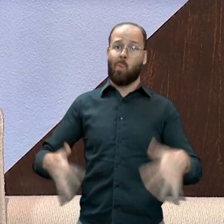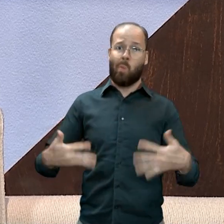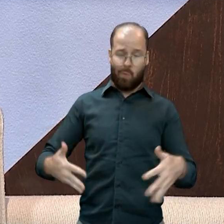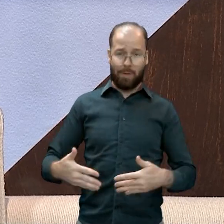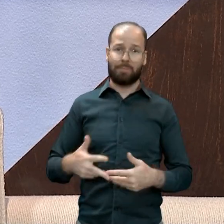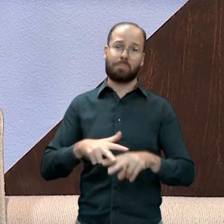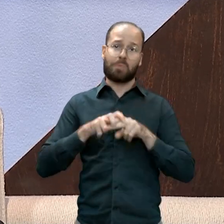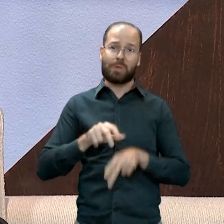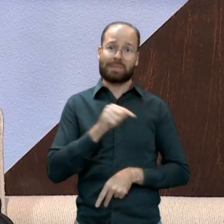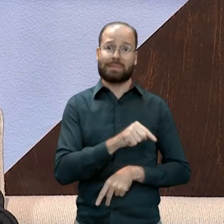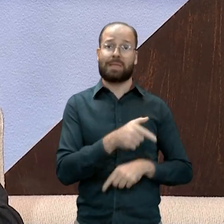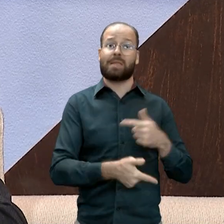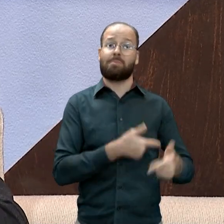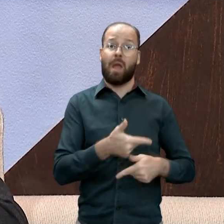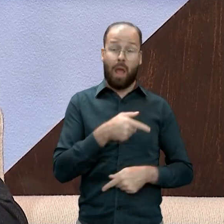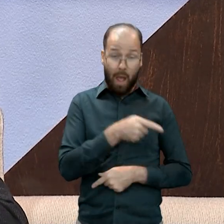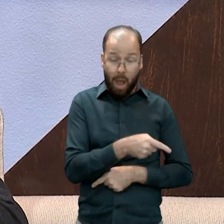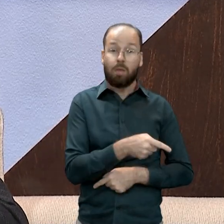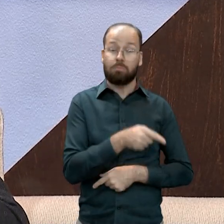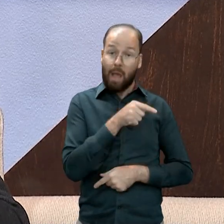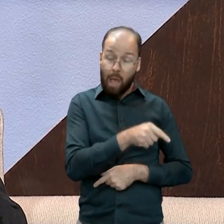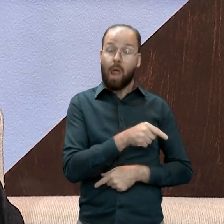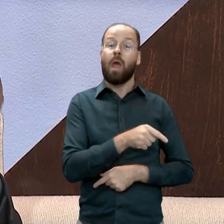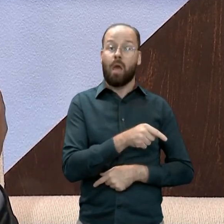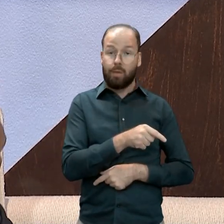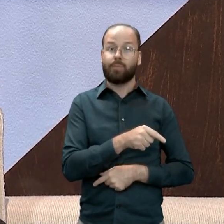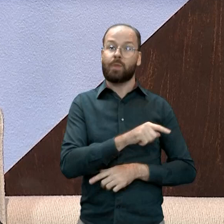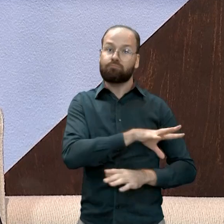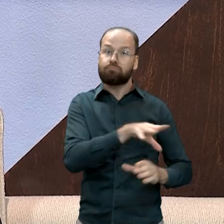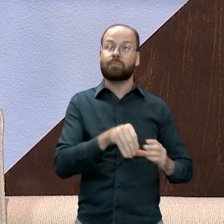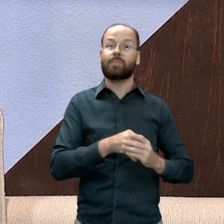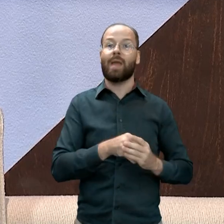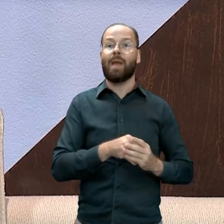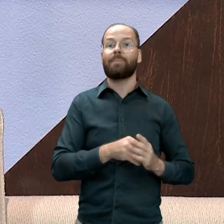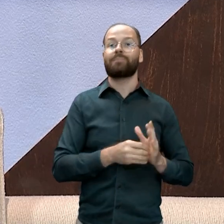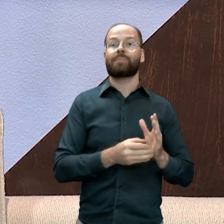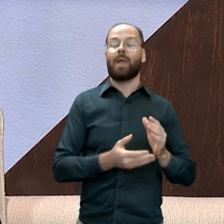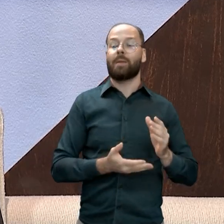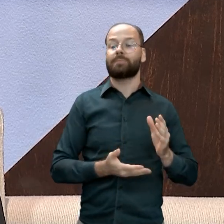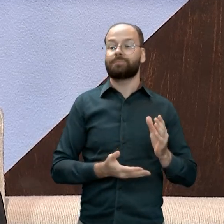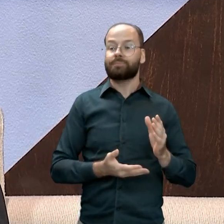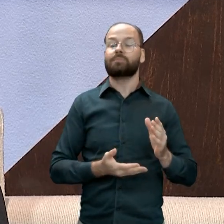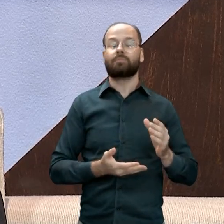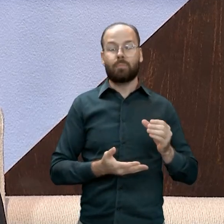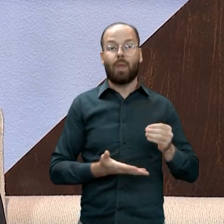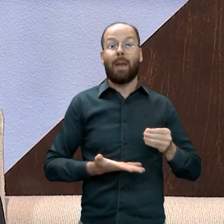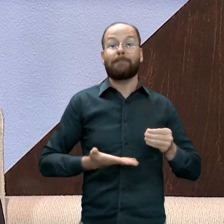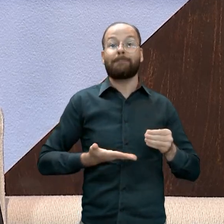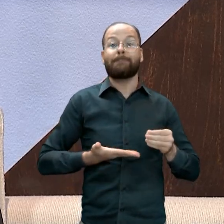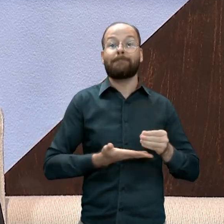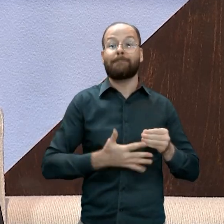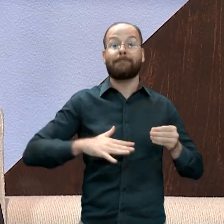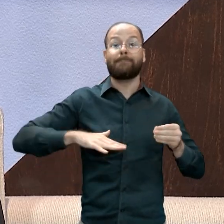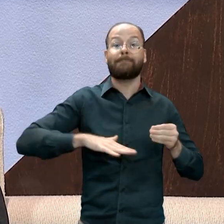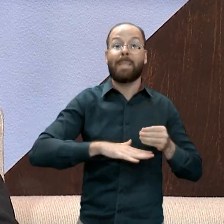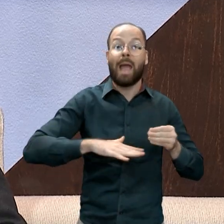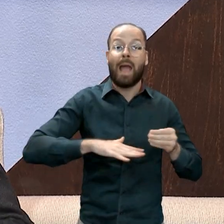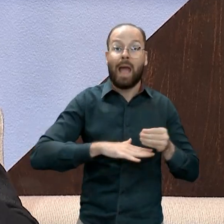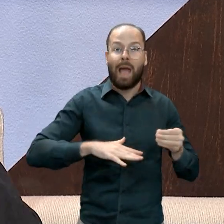trabalho, ele trabalhou num banco de dados de mais de 20 anos que a gente tem aqui na